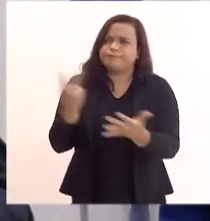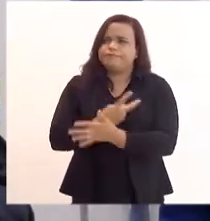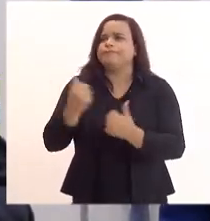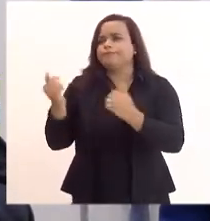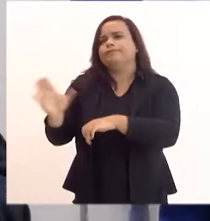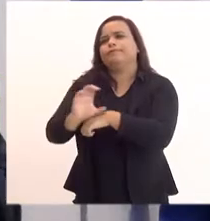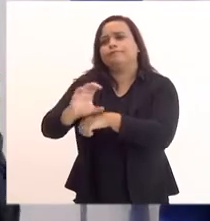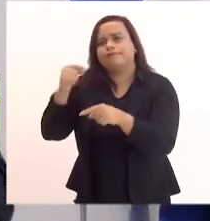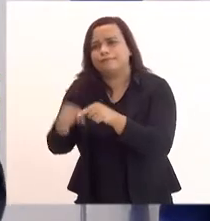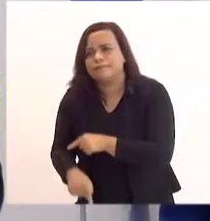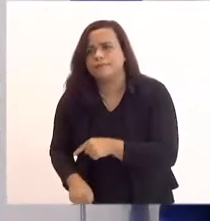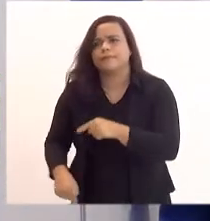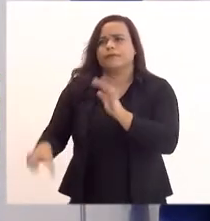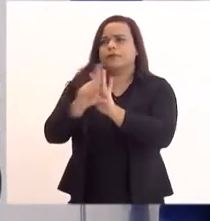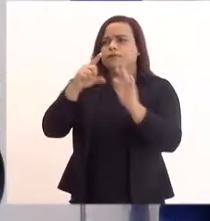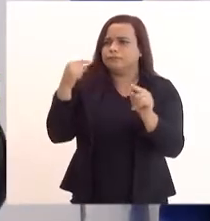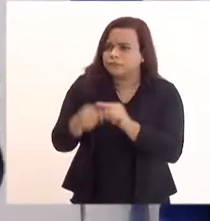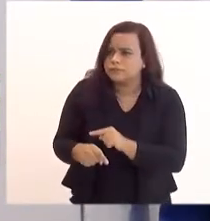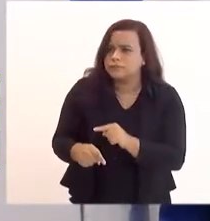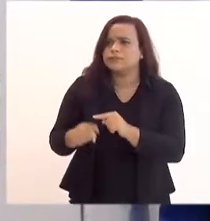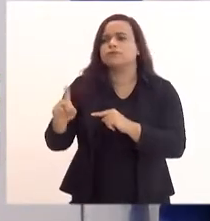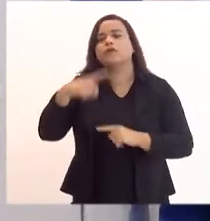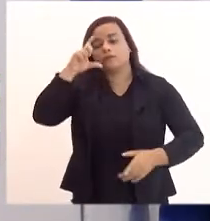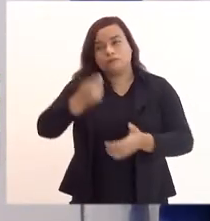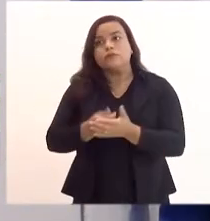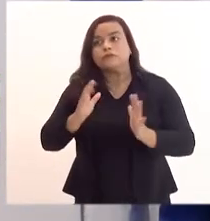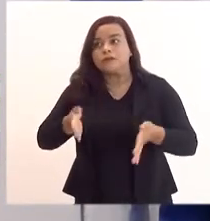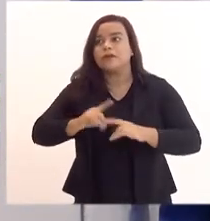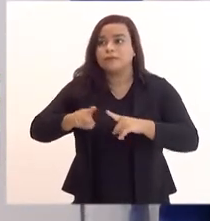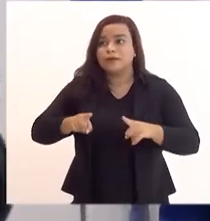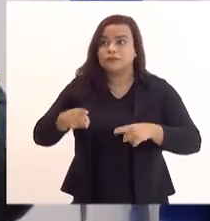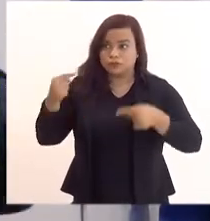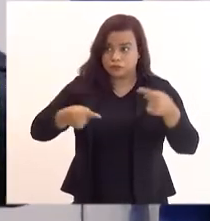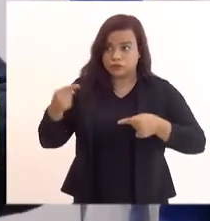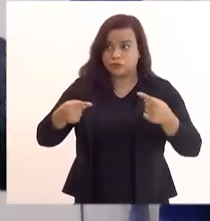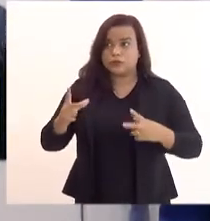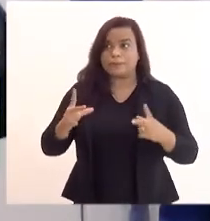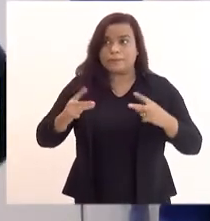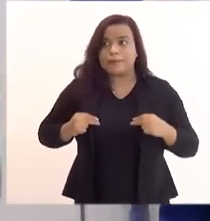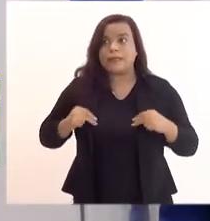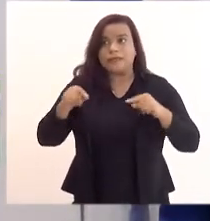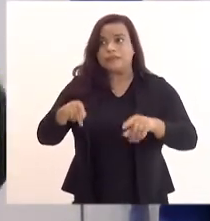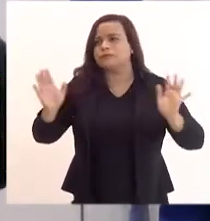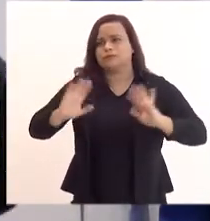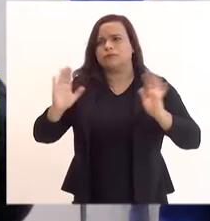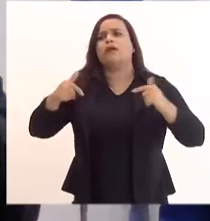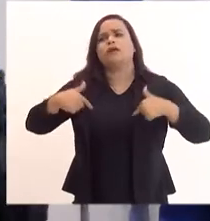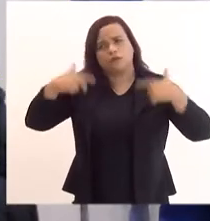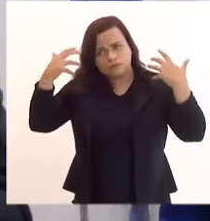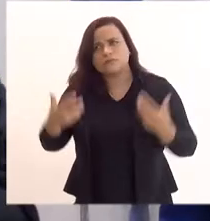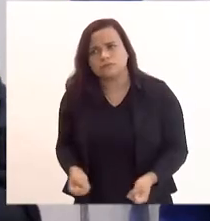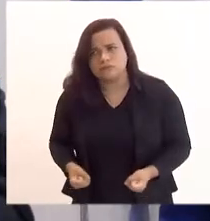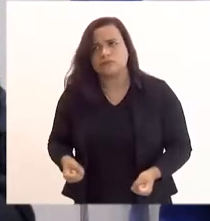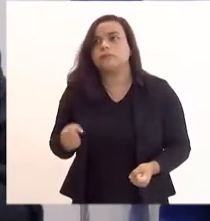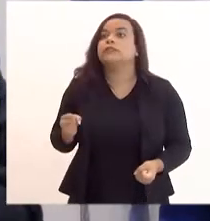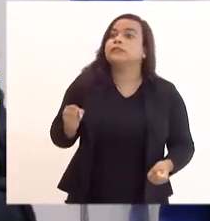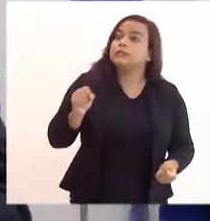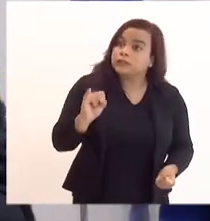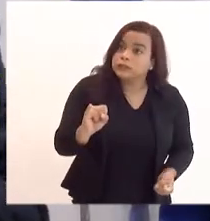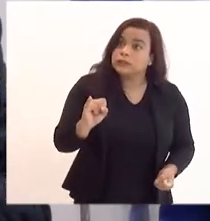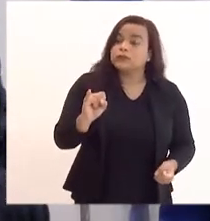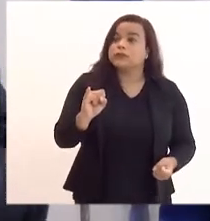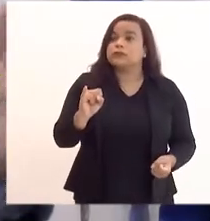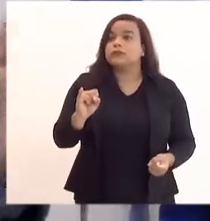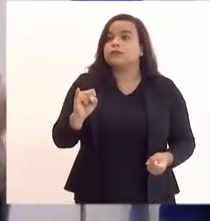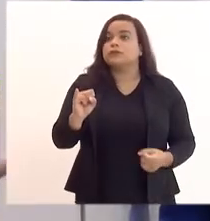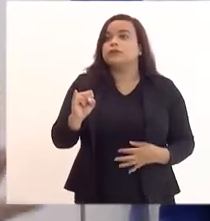inconstitucionalidade, ilegalidade nessas questões. Então, eu não quero discutir aqui o mérito, porque, no mérito, eu sou favorável desde que...